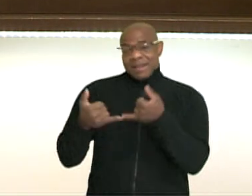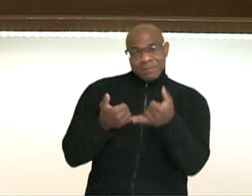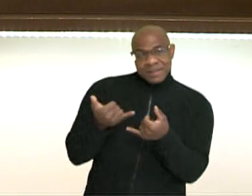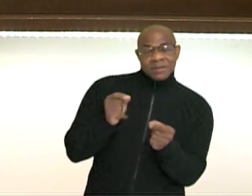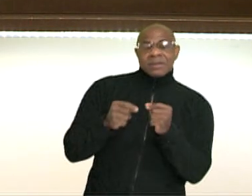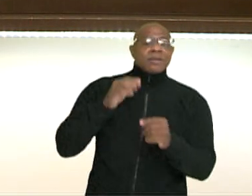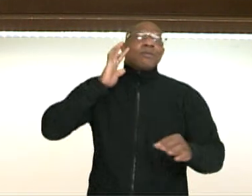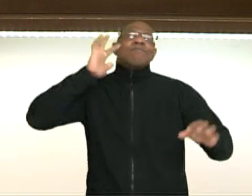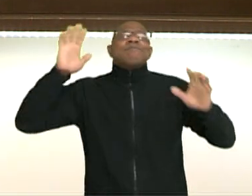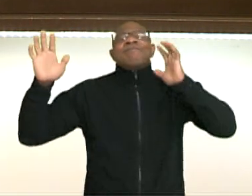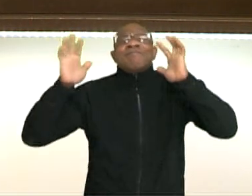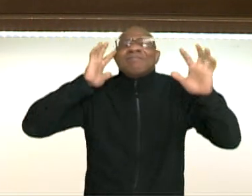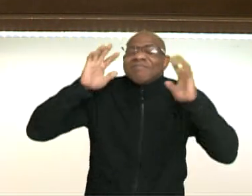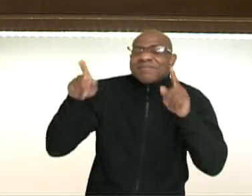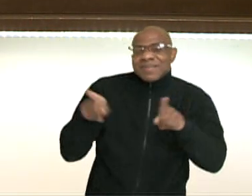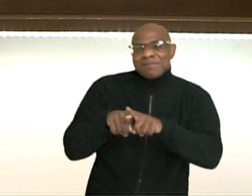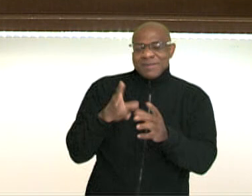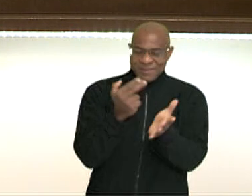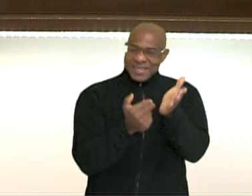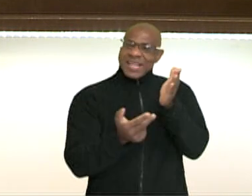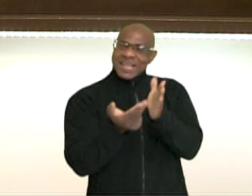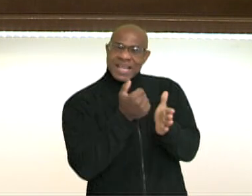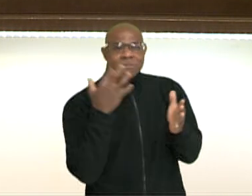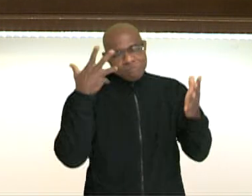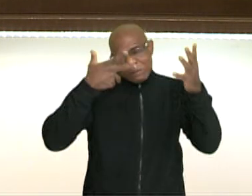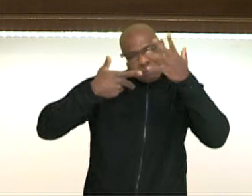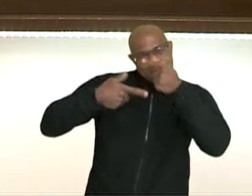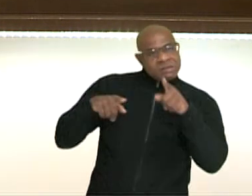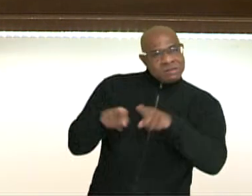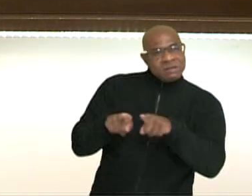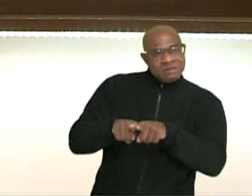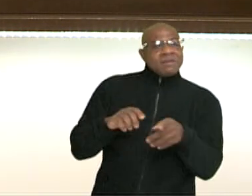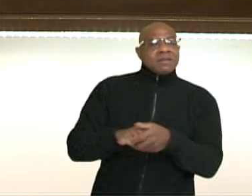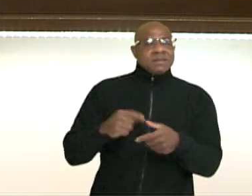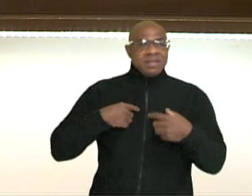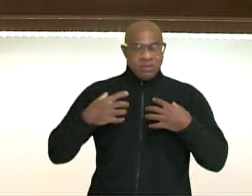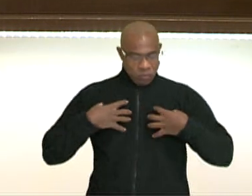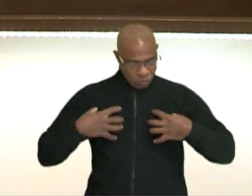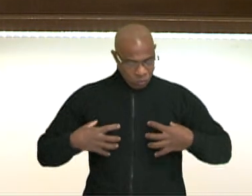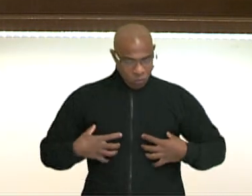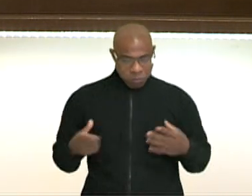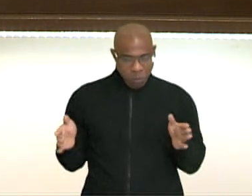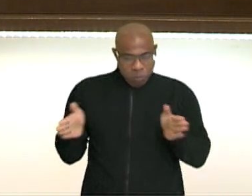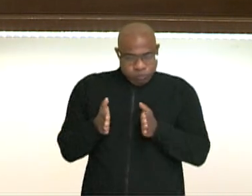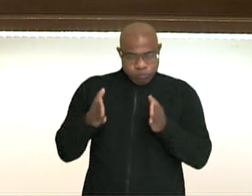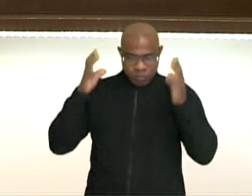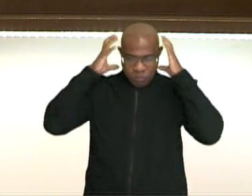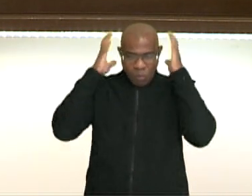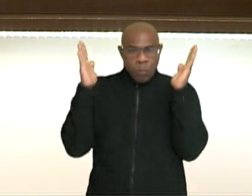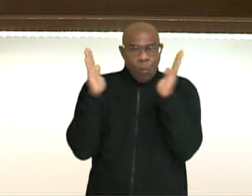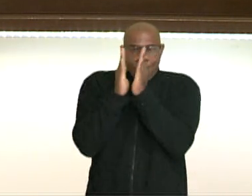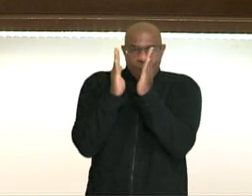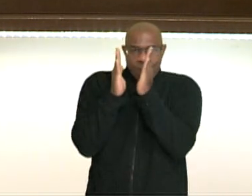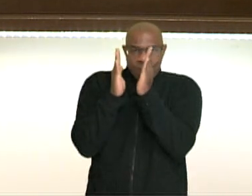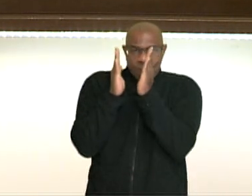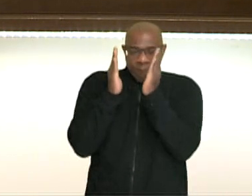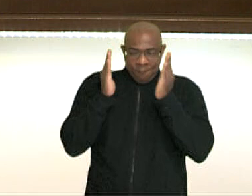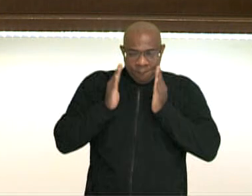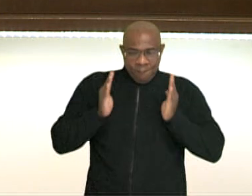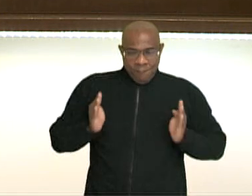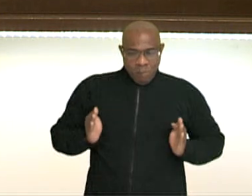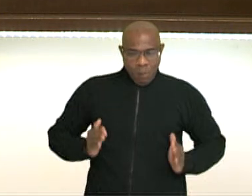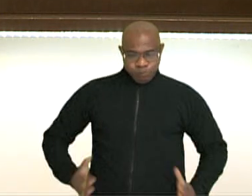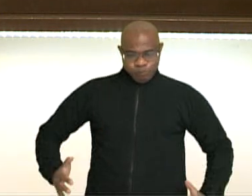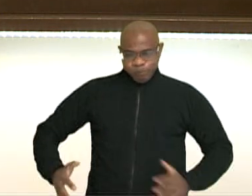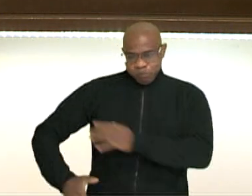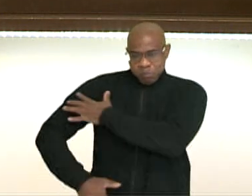nosso imaginário, né, essa figura, né, que é com um corpo desproporcional, né, esse ser místico aí diferente, e que